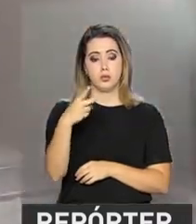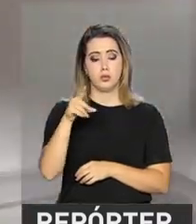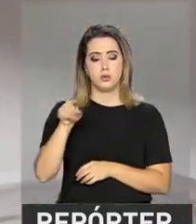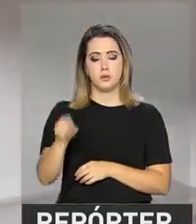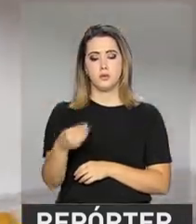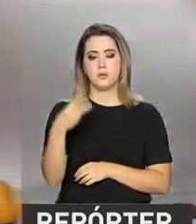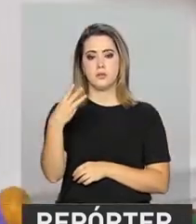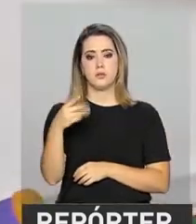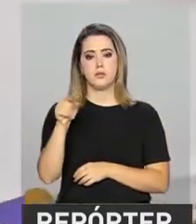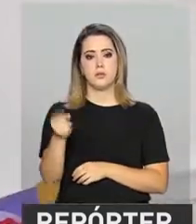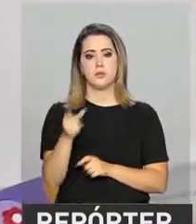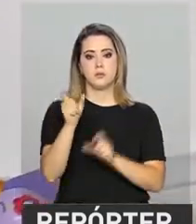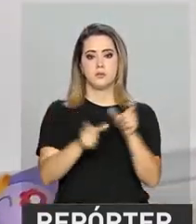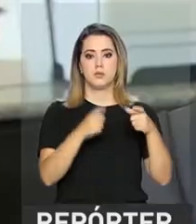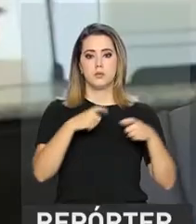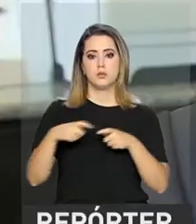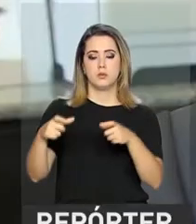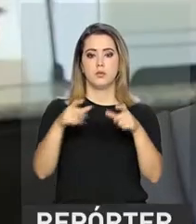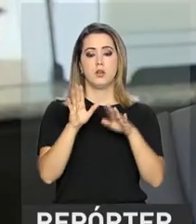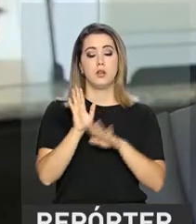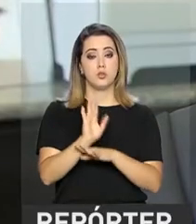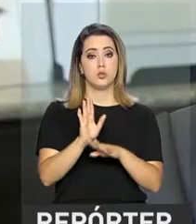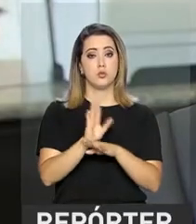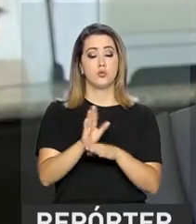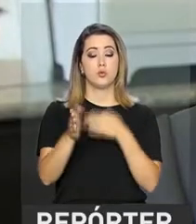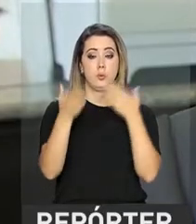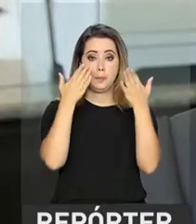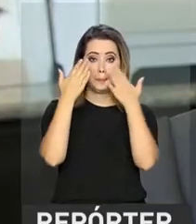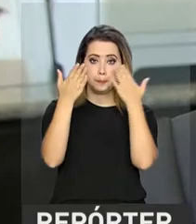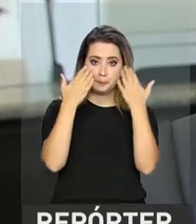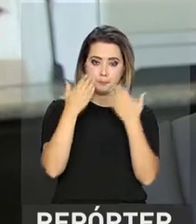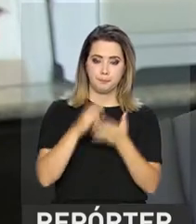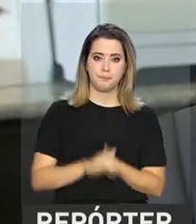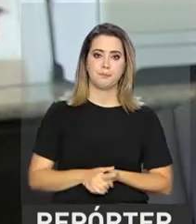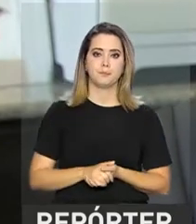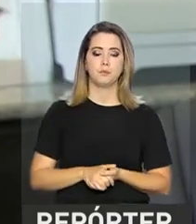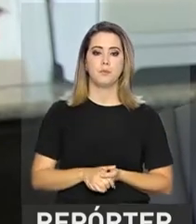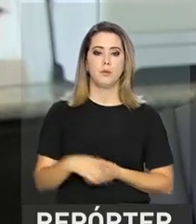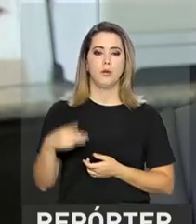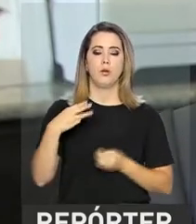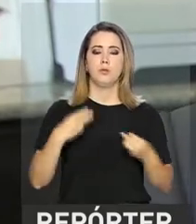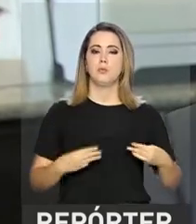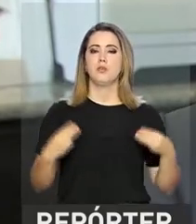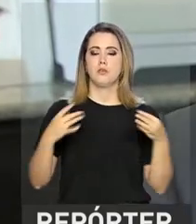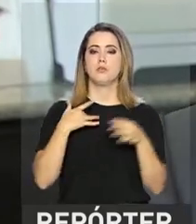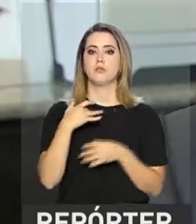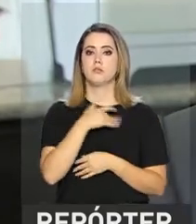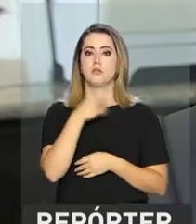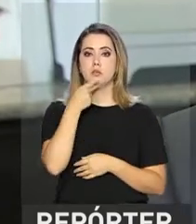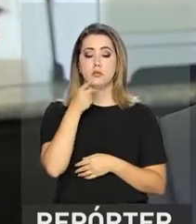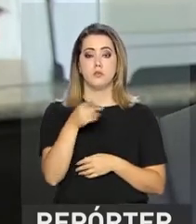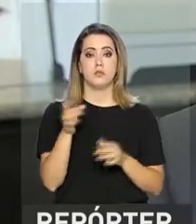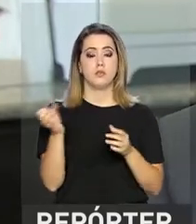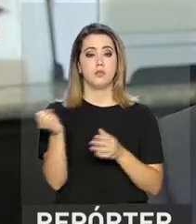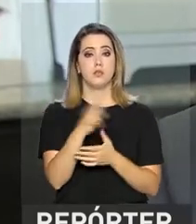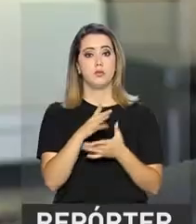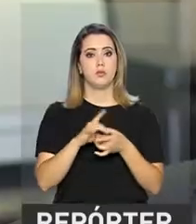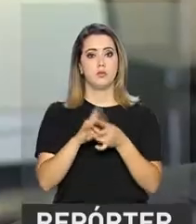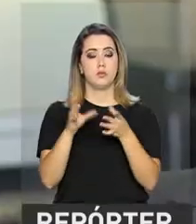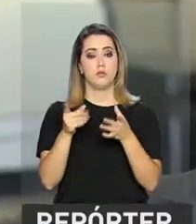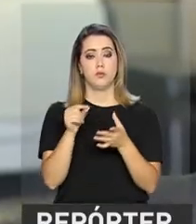psicossocial para as famílias o ministro da saúde ricardo barros ressalta que a liberação do novo medicamento